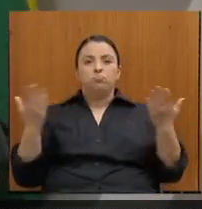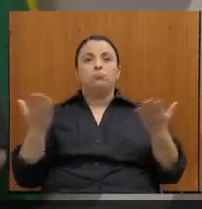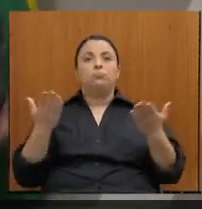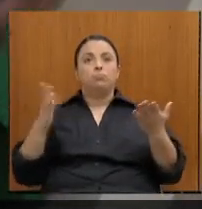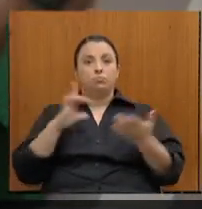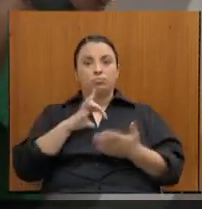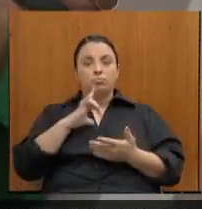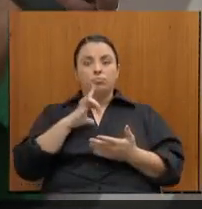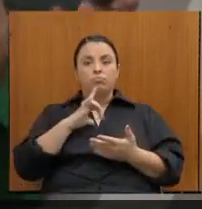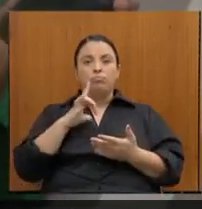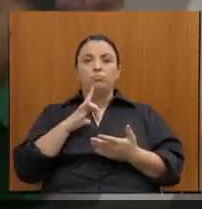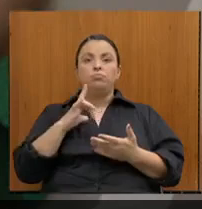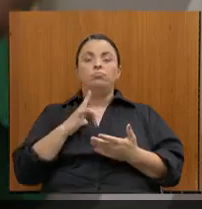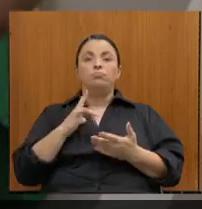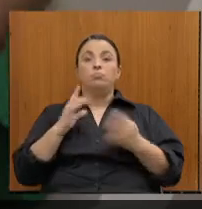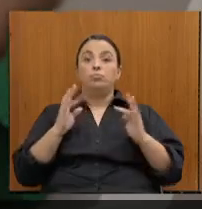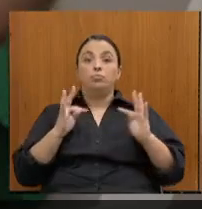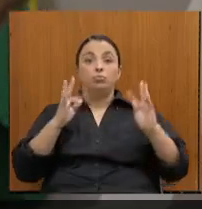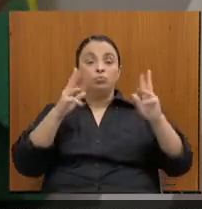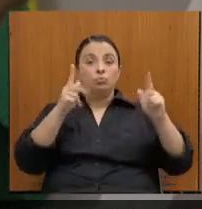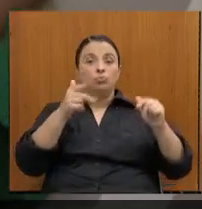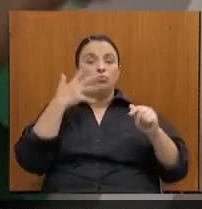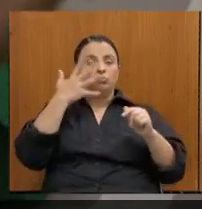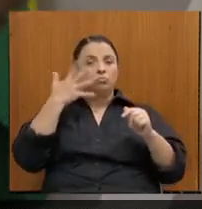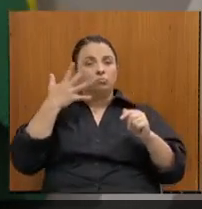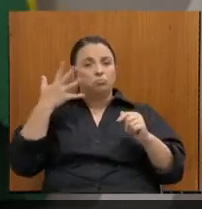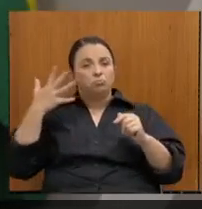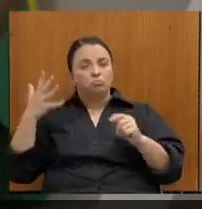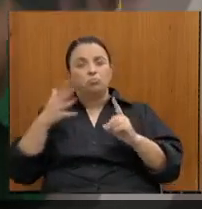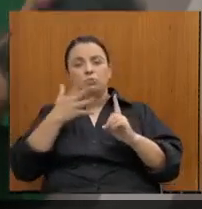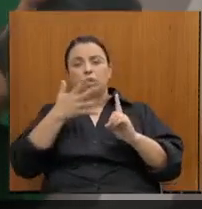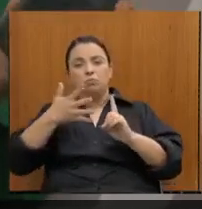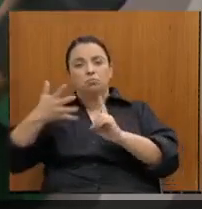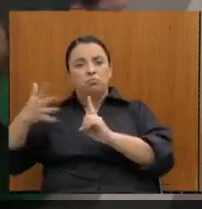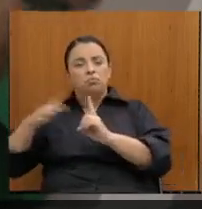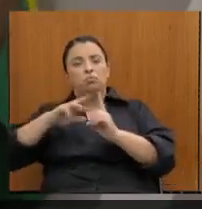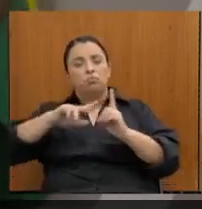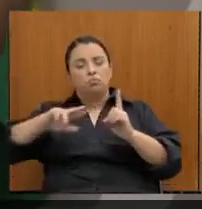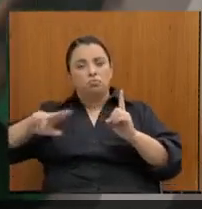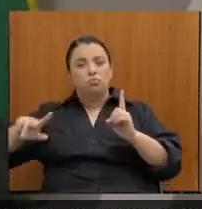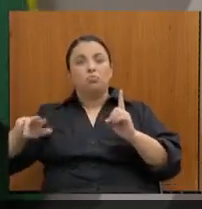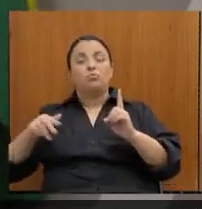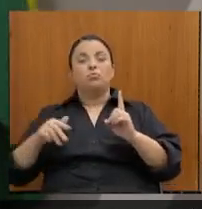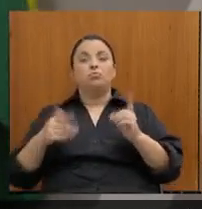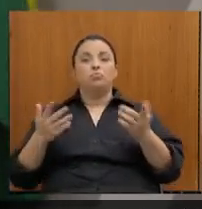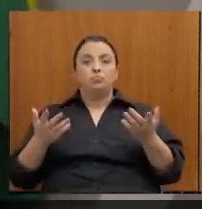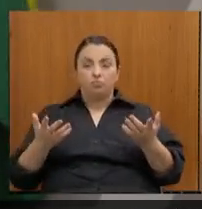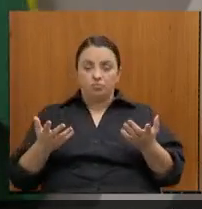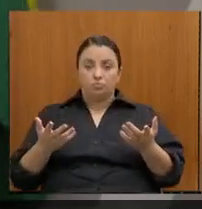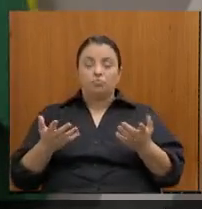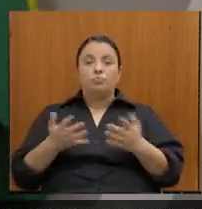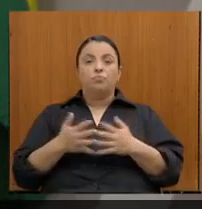e de todos os palestrantes é na Costa do anos gardar Taí Glee e etc mas eu